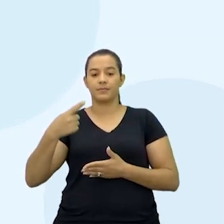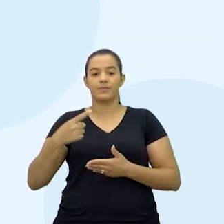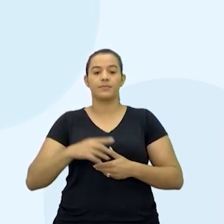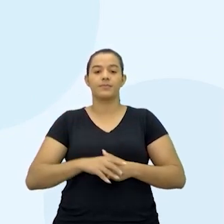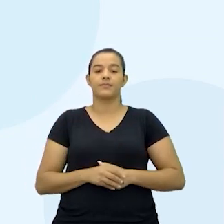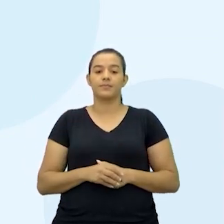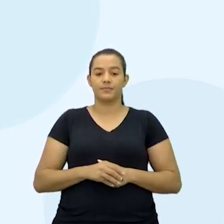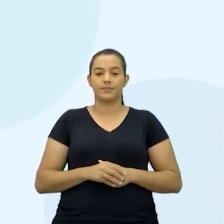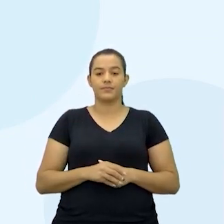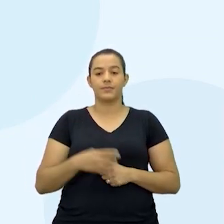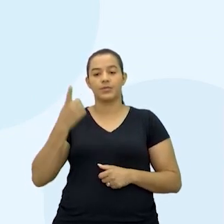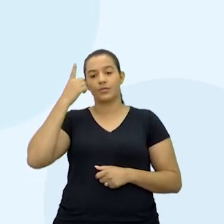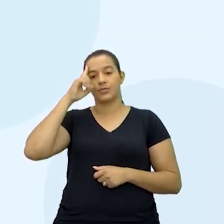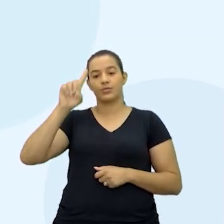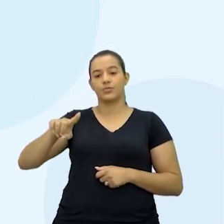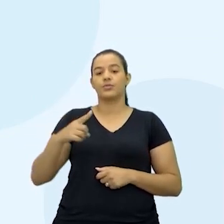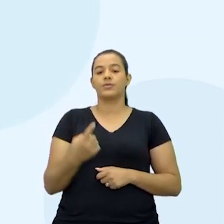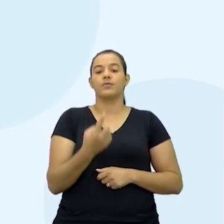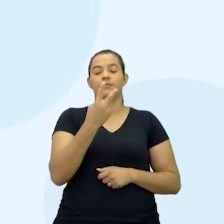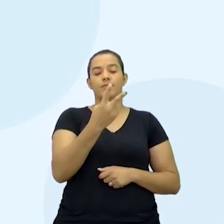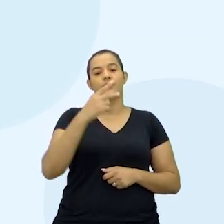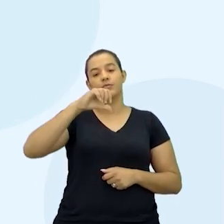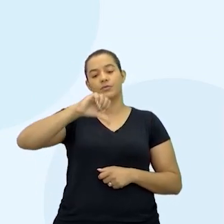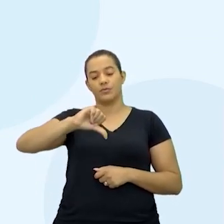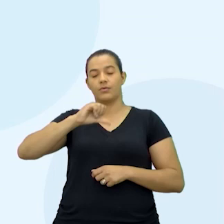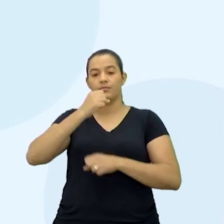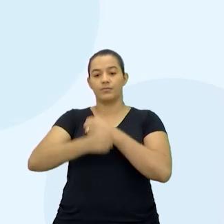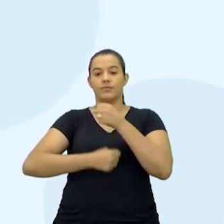York Times, do dia 29 de julho de